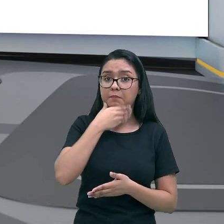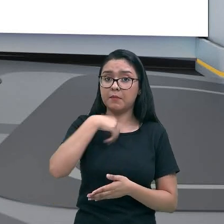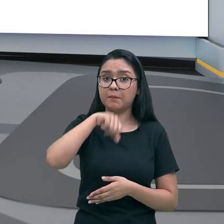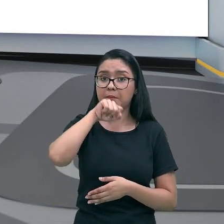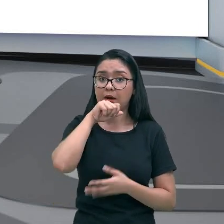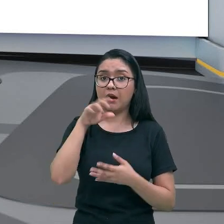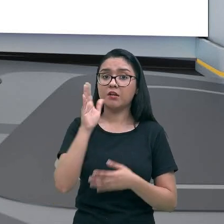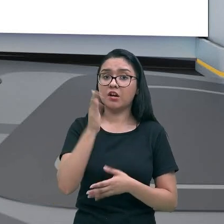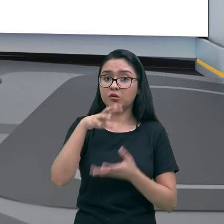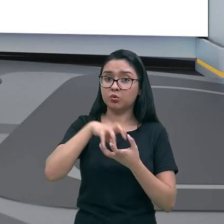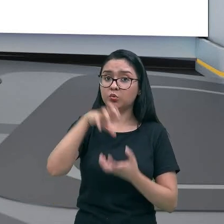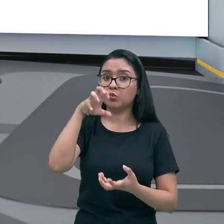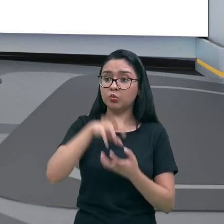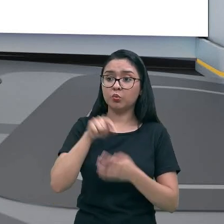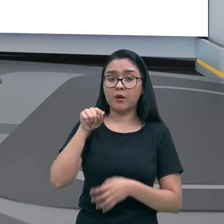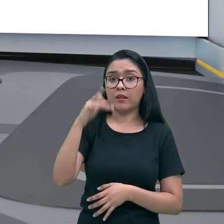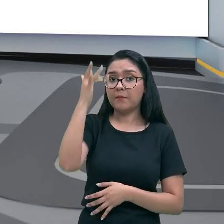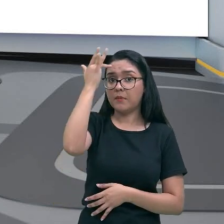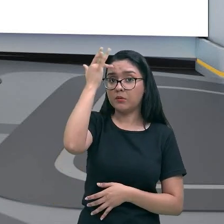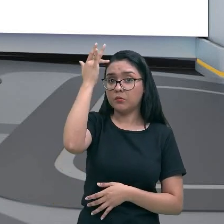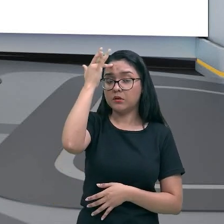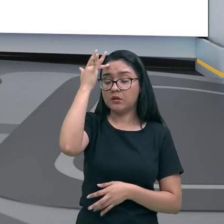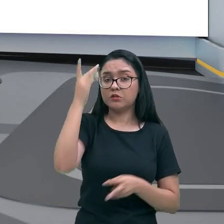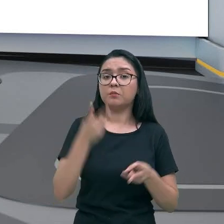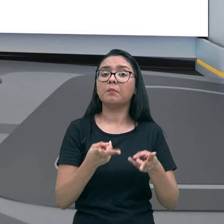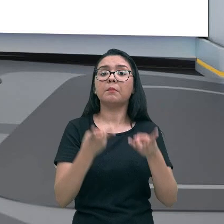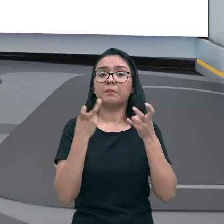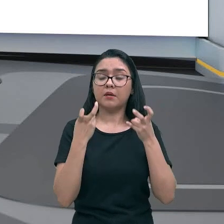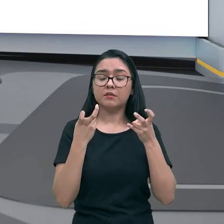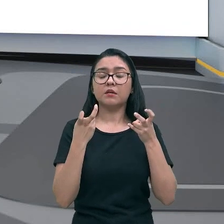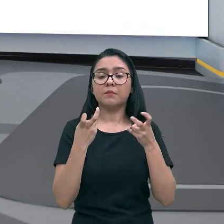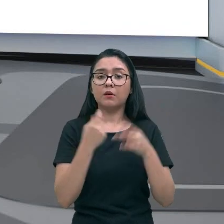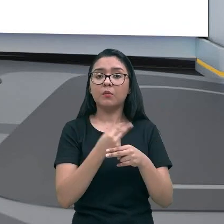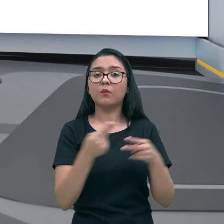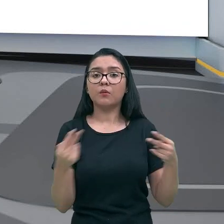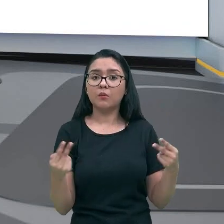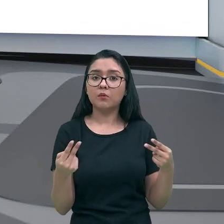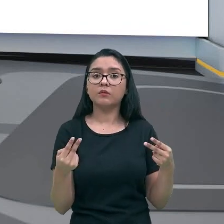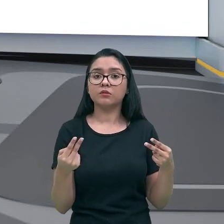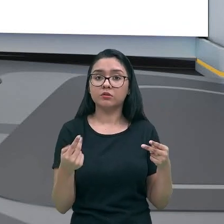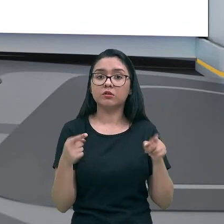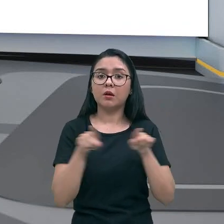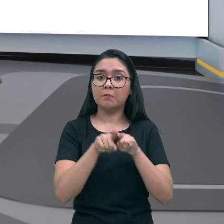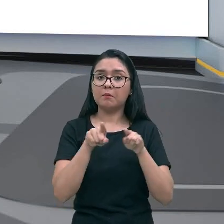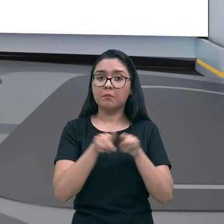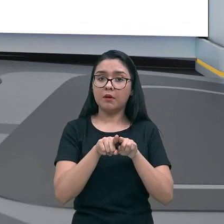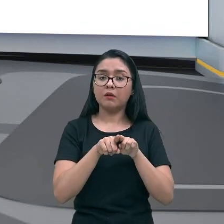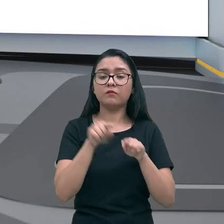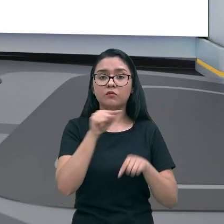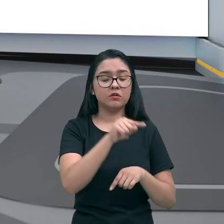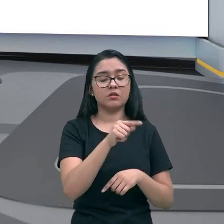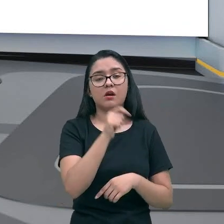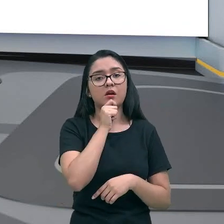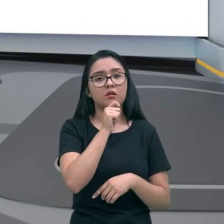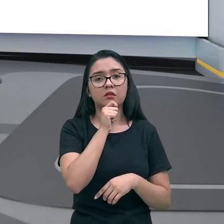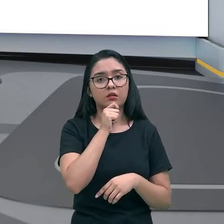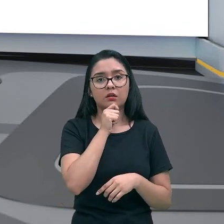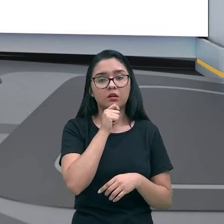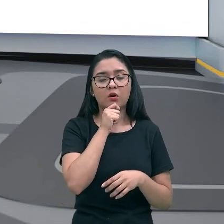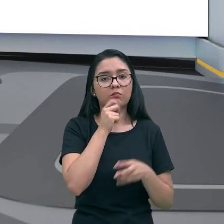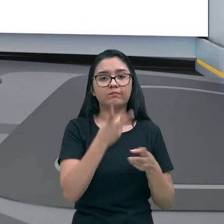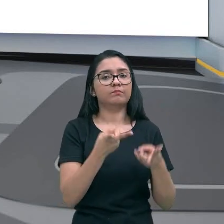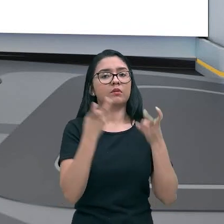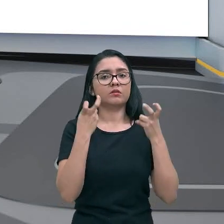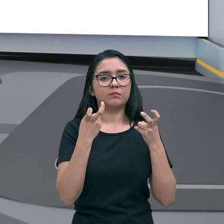da gente, ele tem a maturidade para perceber determinadas situações e determinadas limitações que você, às vezes, não enxerga que